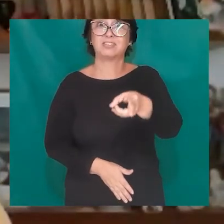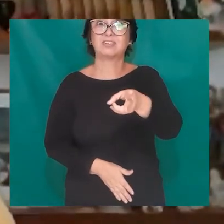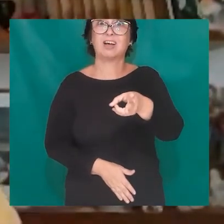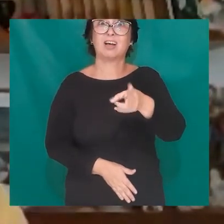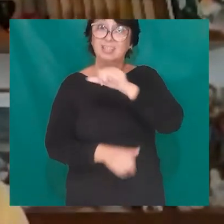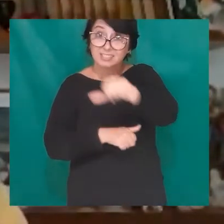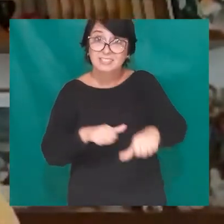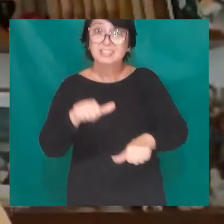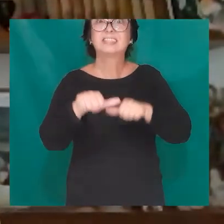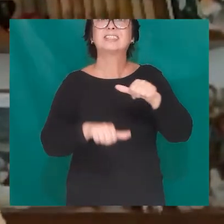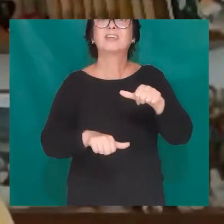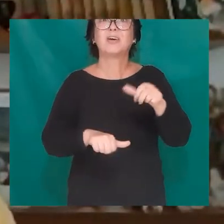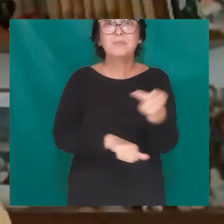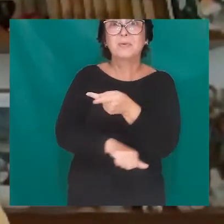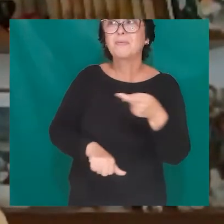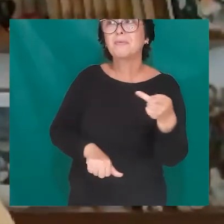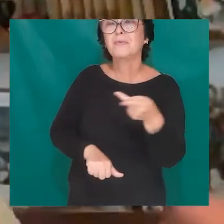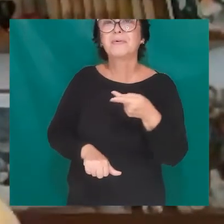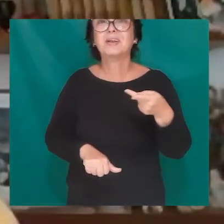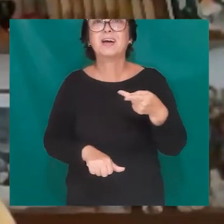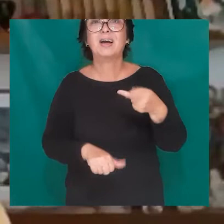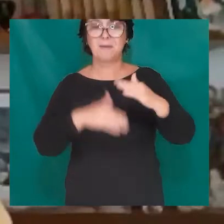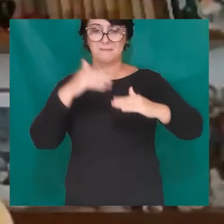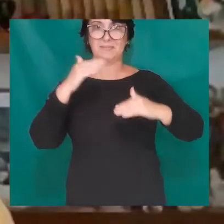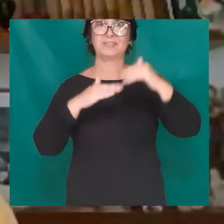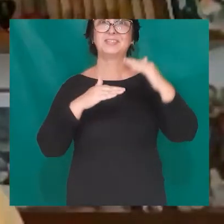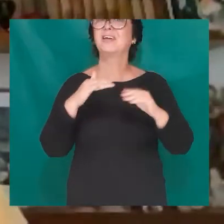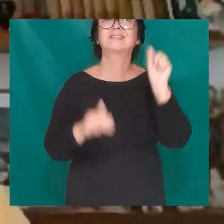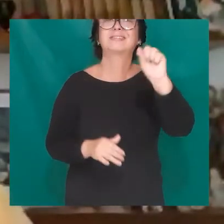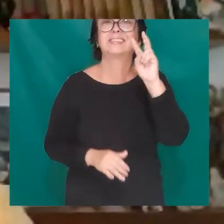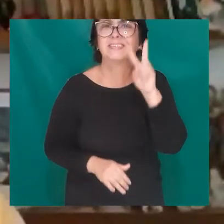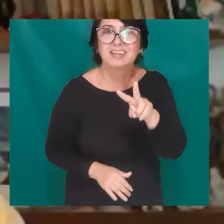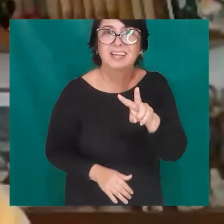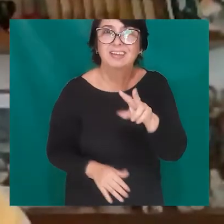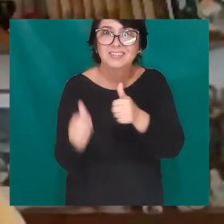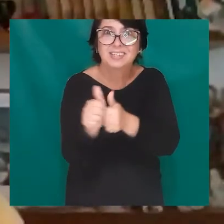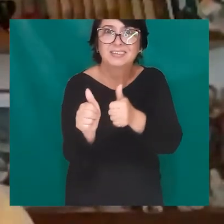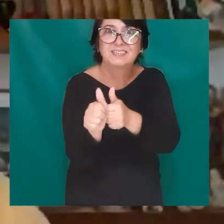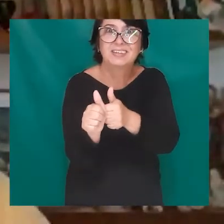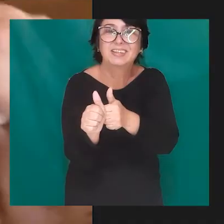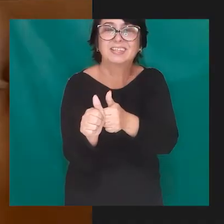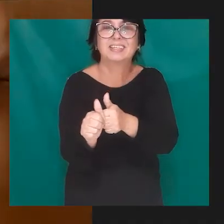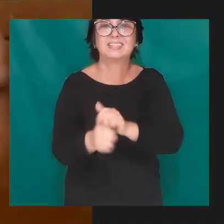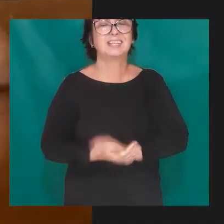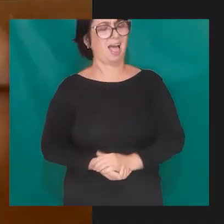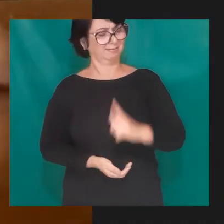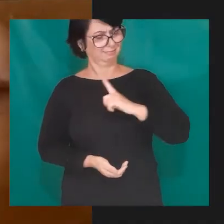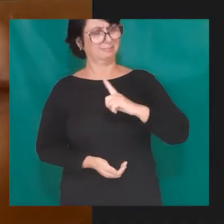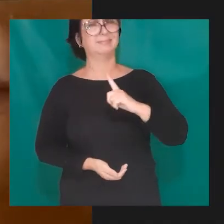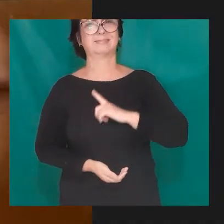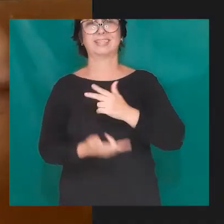tornam, eles buscam outros caminhos, já se tornam profissionais, como é que você tem visto isso acontecer? Nós temos diversos já